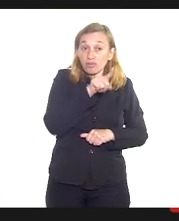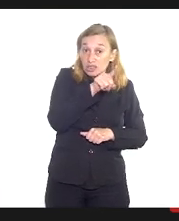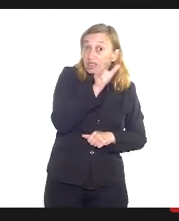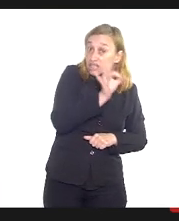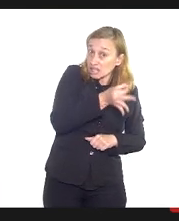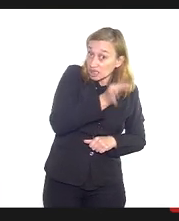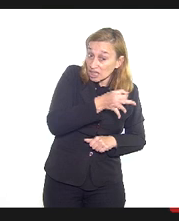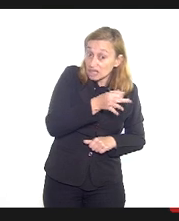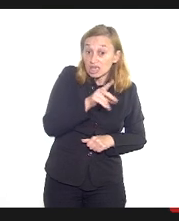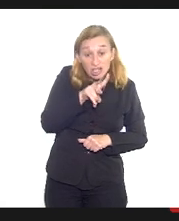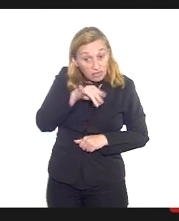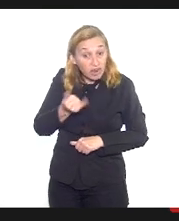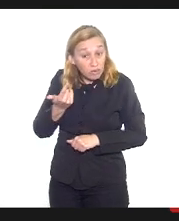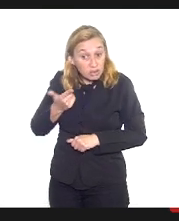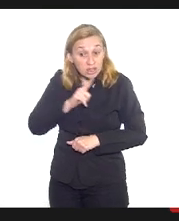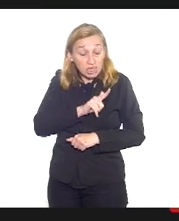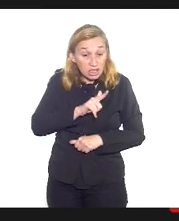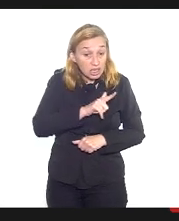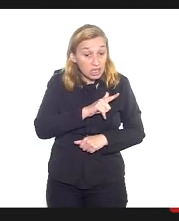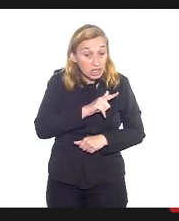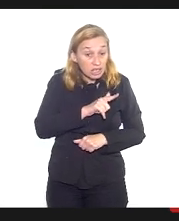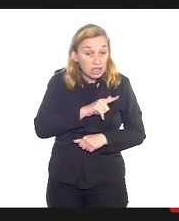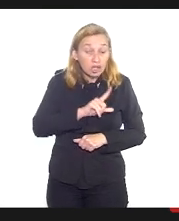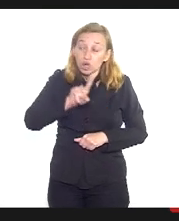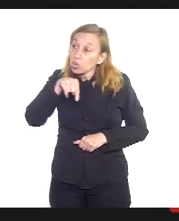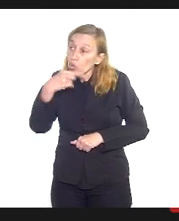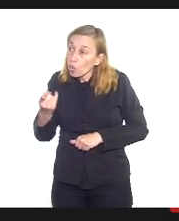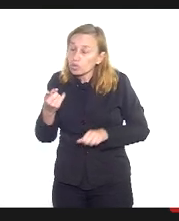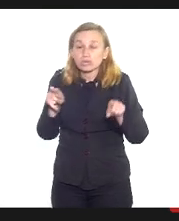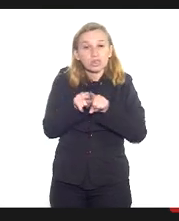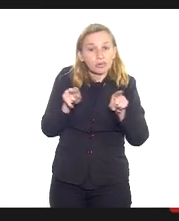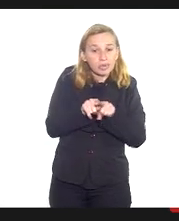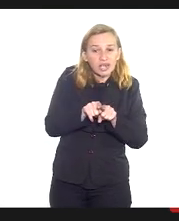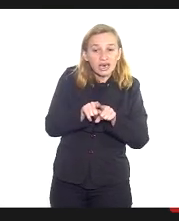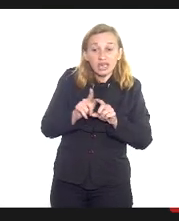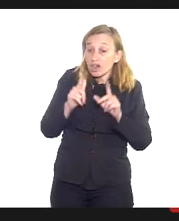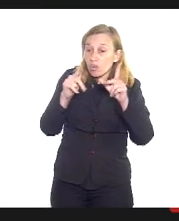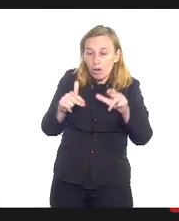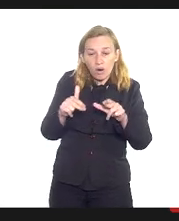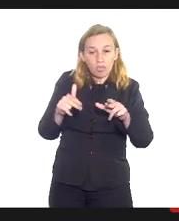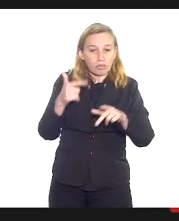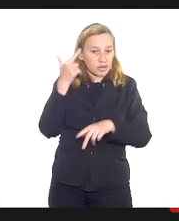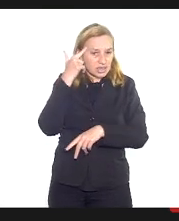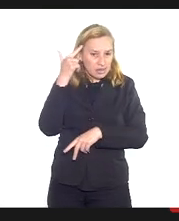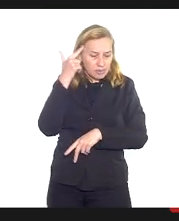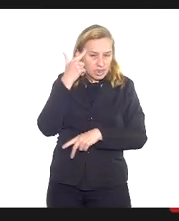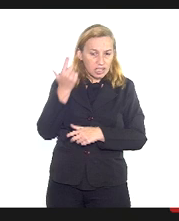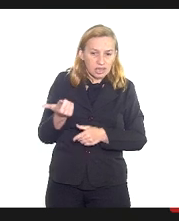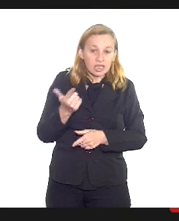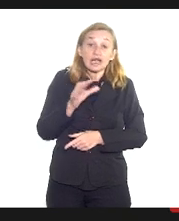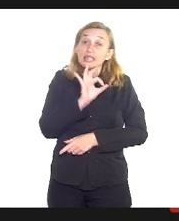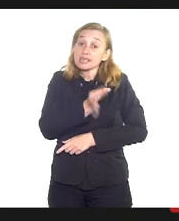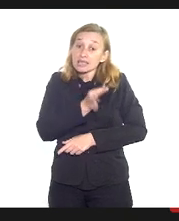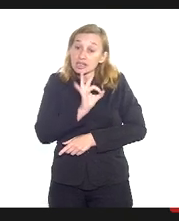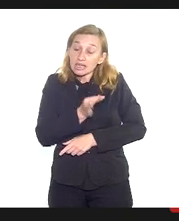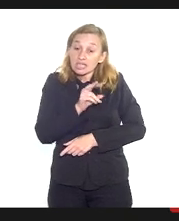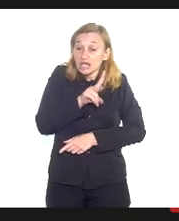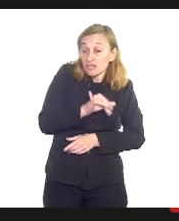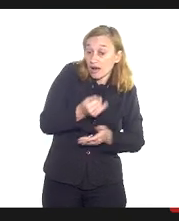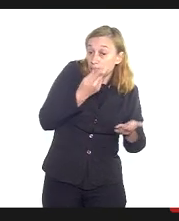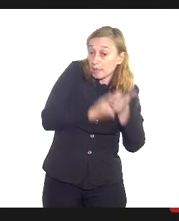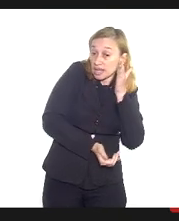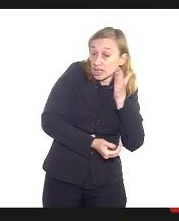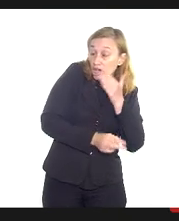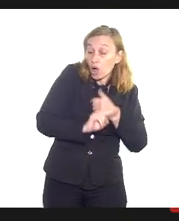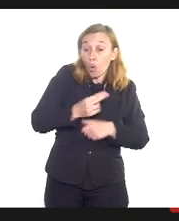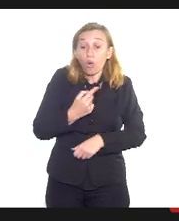certeza que vai ganhar. E o outro lado também tem a mesma coisa. Ele tem aquilo que tem certeza que vai perder, ou que ele